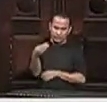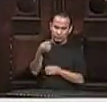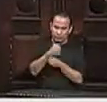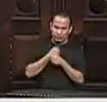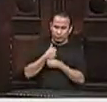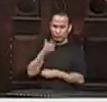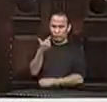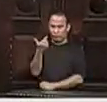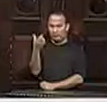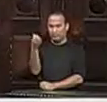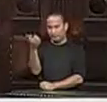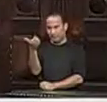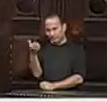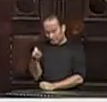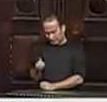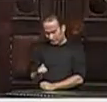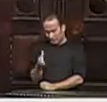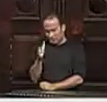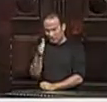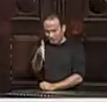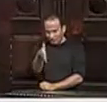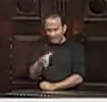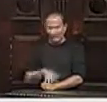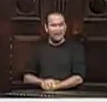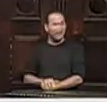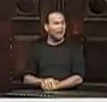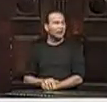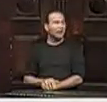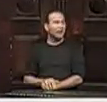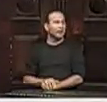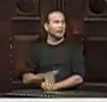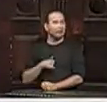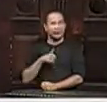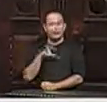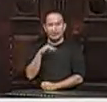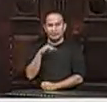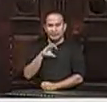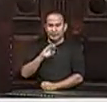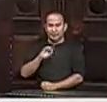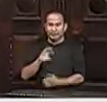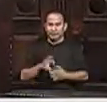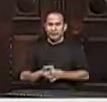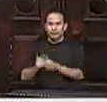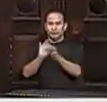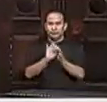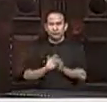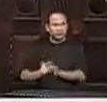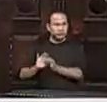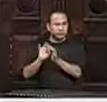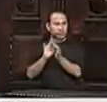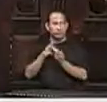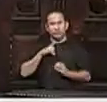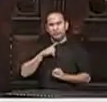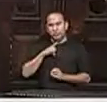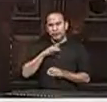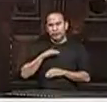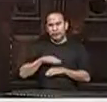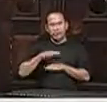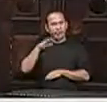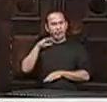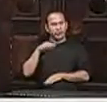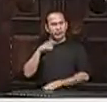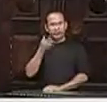2016, que restaurou a desvinculação das receitas da União, a DRU, em proporção maior. Ela era